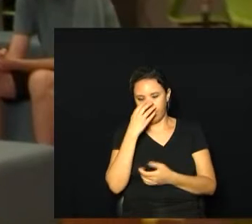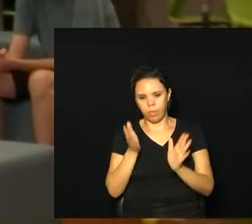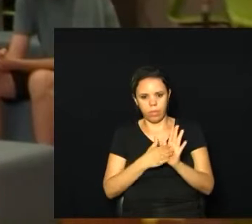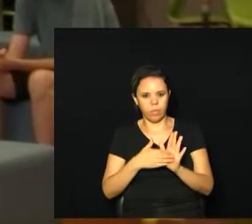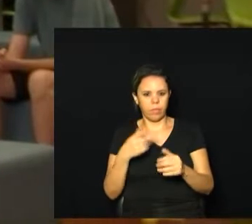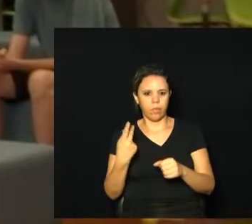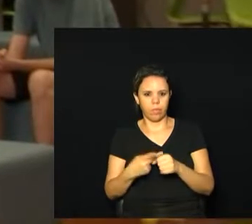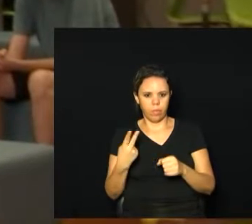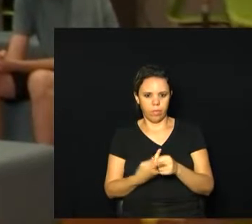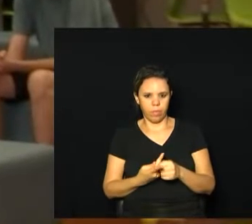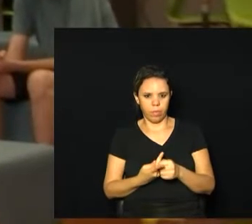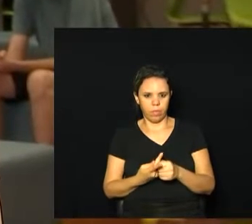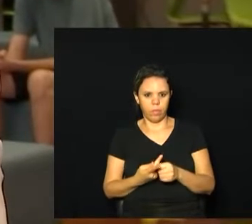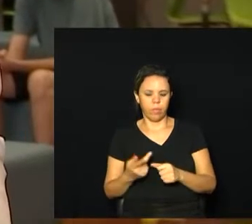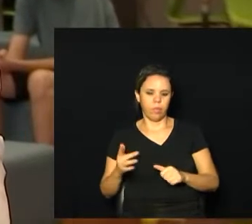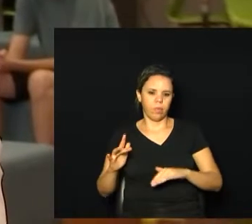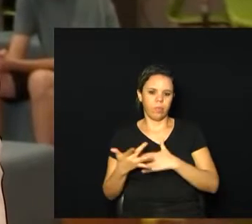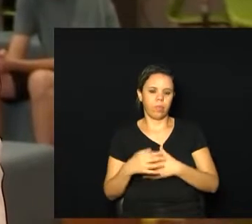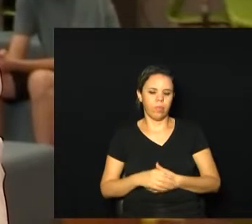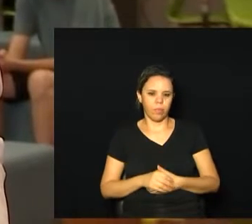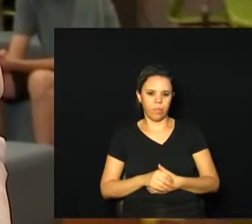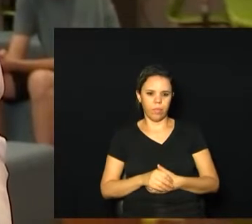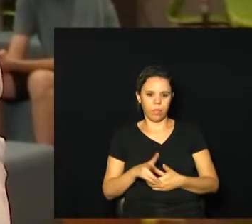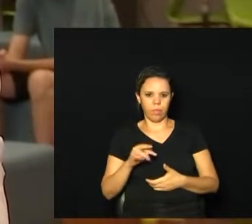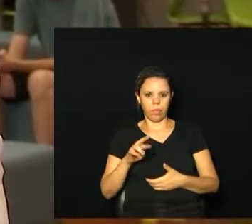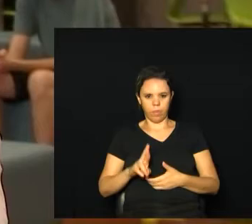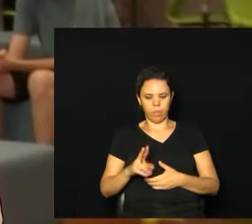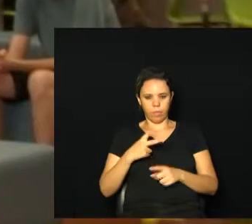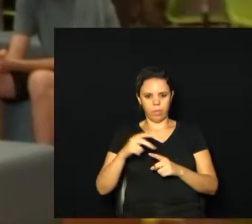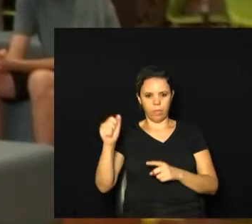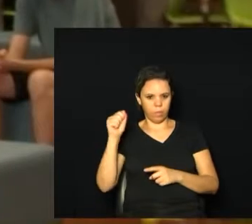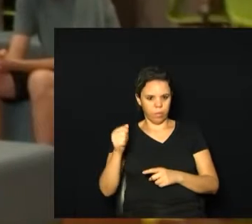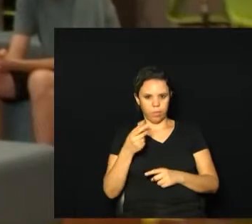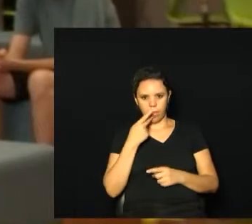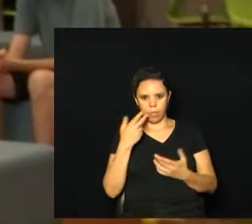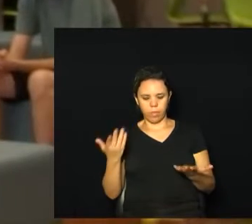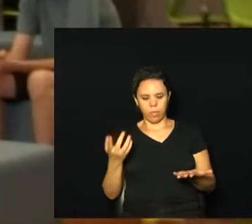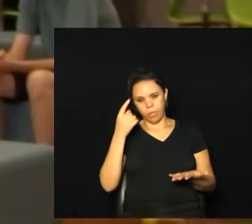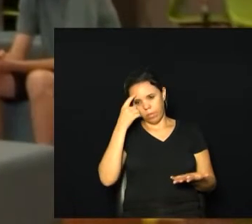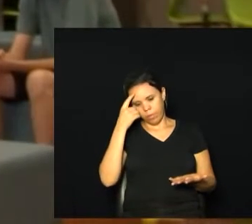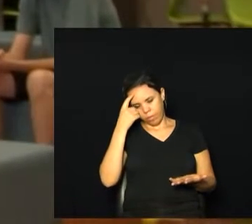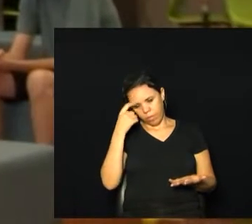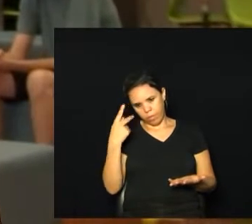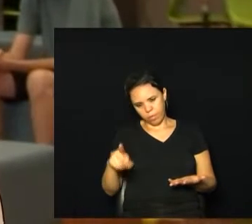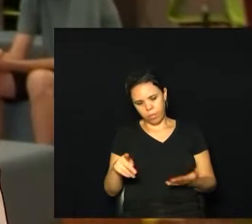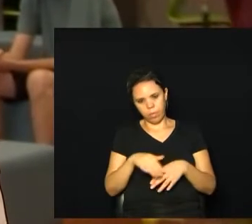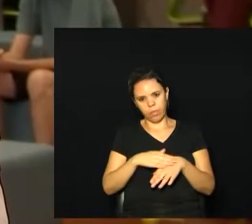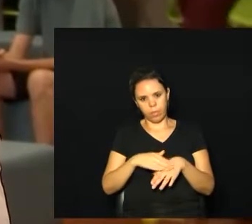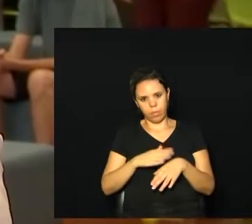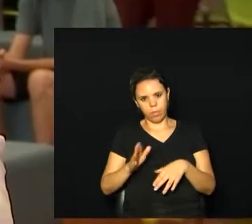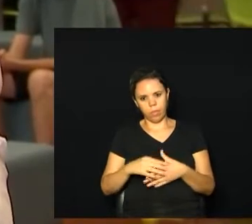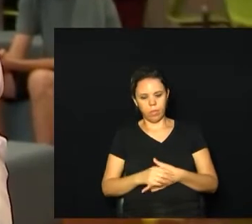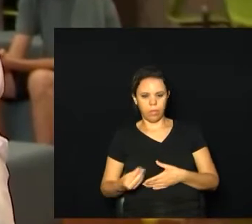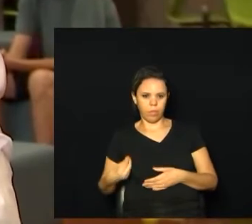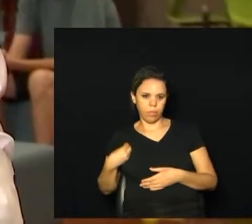os seus produtos dentro também dessa rede social. E o Vitor, o grande vencedor, conta pra gente a ideia dele, ele vai conversar já com a gente ao